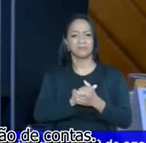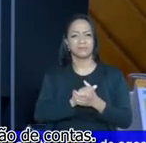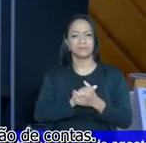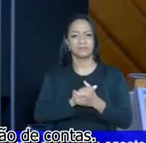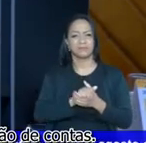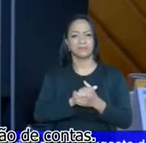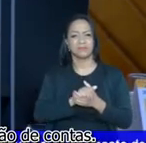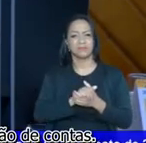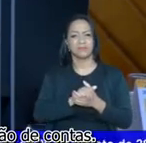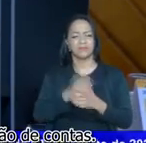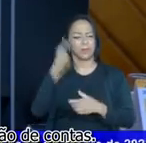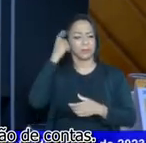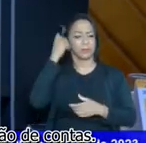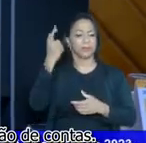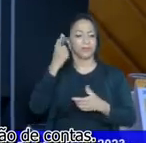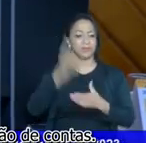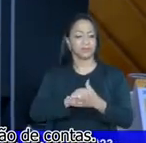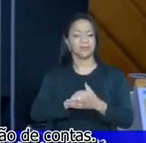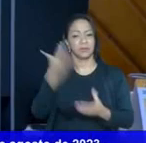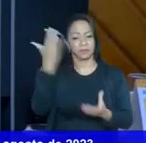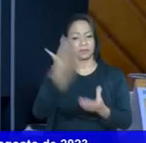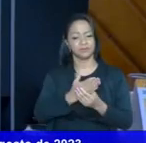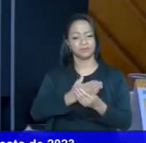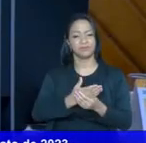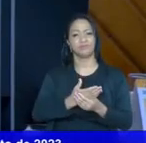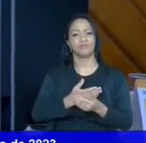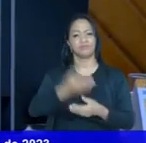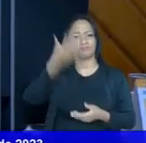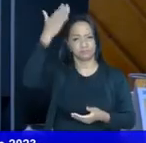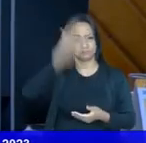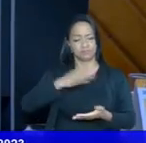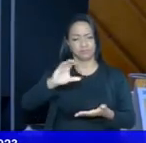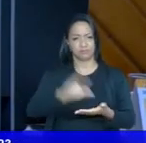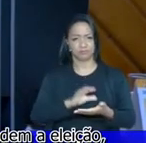Da cognição sumária, que é dentro do processo de prestação de contas.